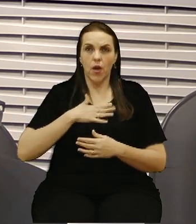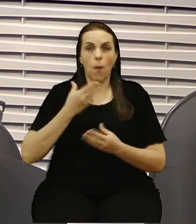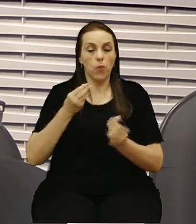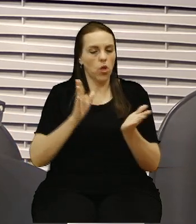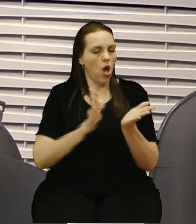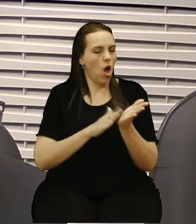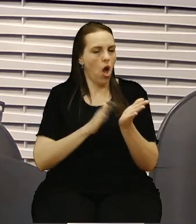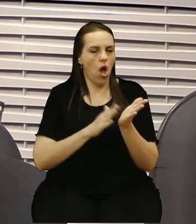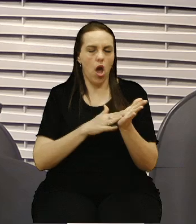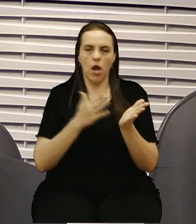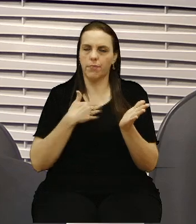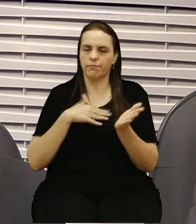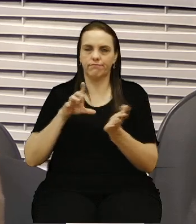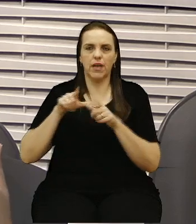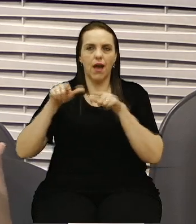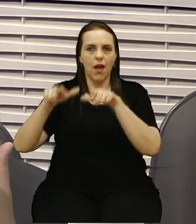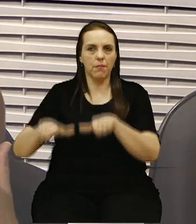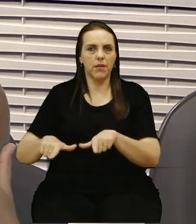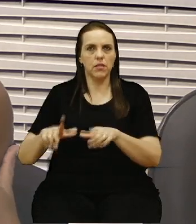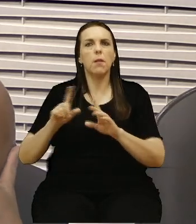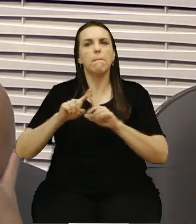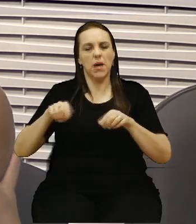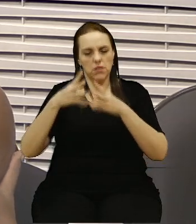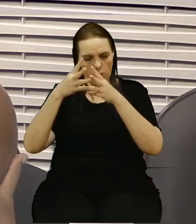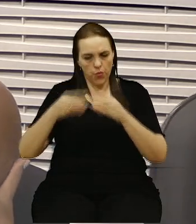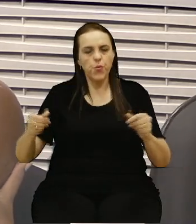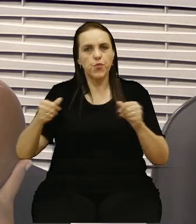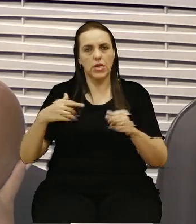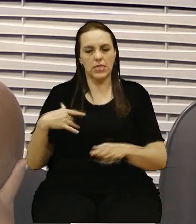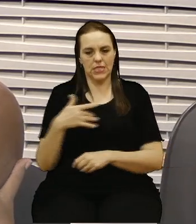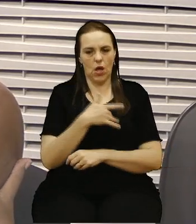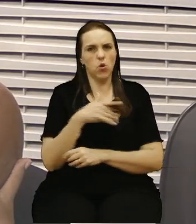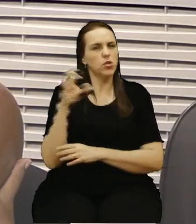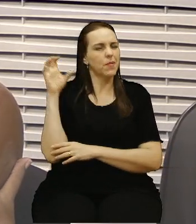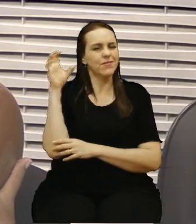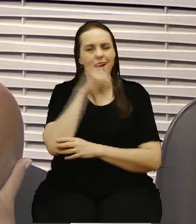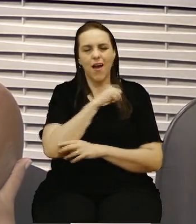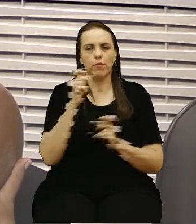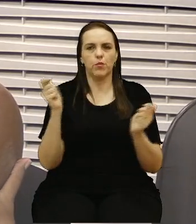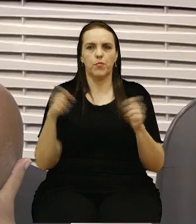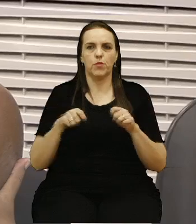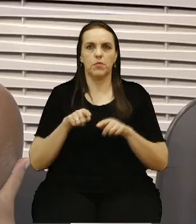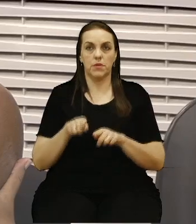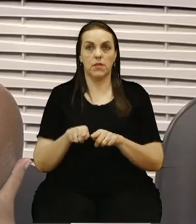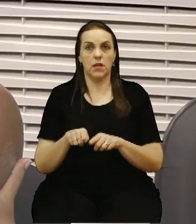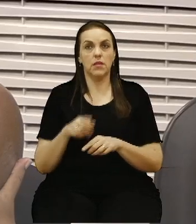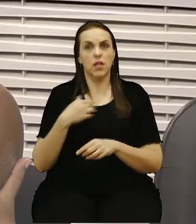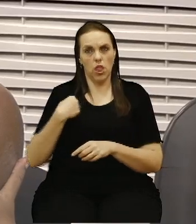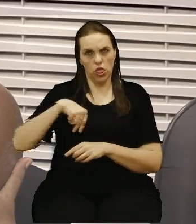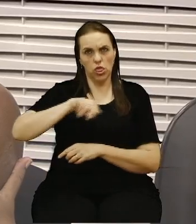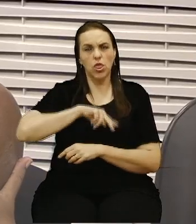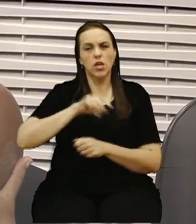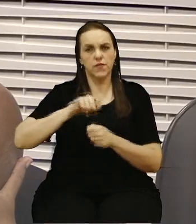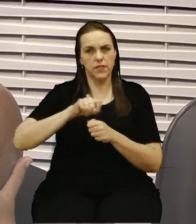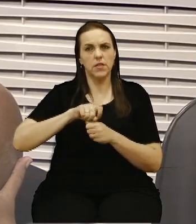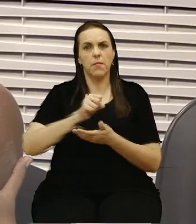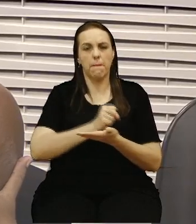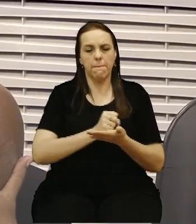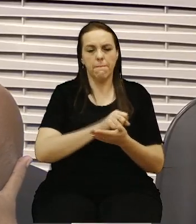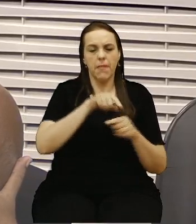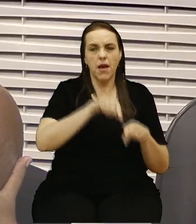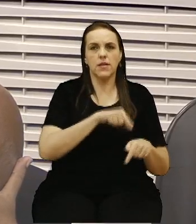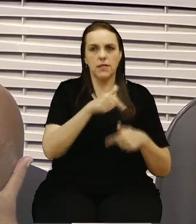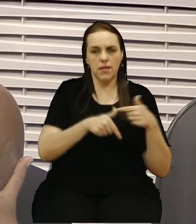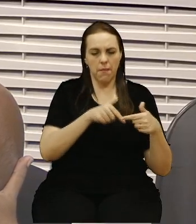no meu gabinete, mas será sanada essa questão da saúde o mais breve, né? Eu acho que nós aí que fizemos parte da base, temos que